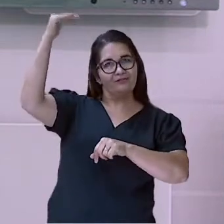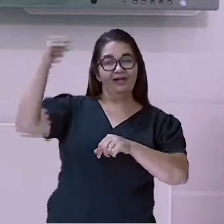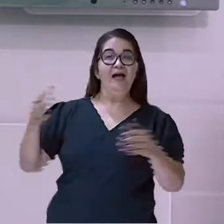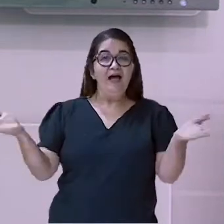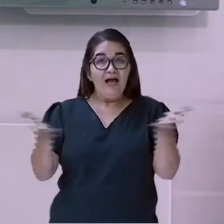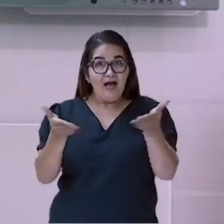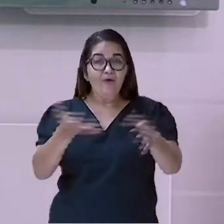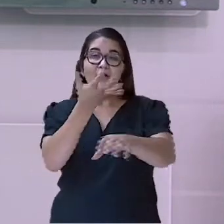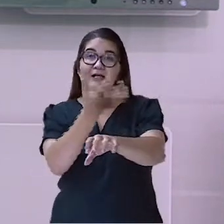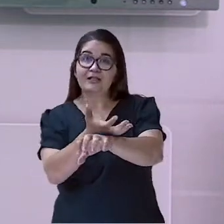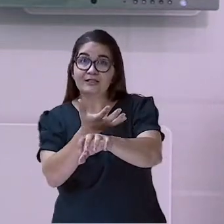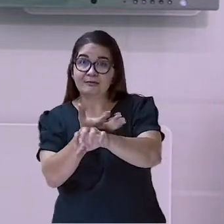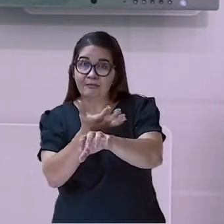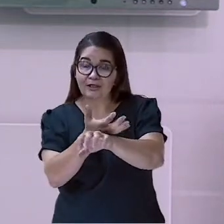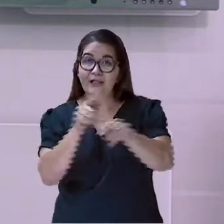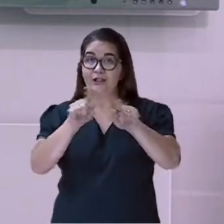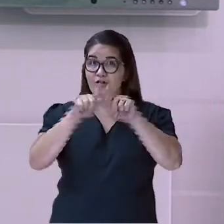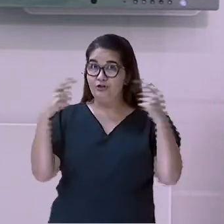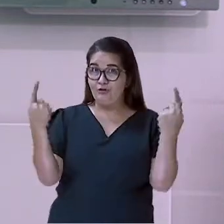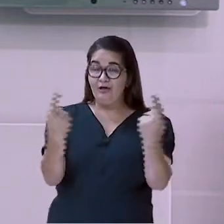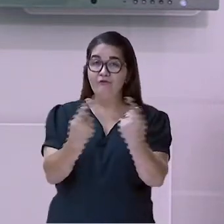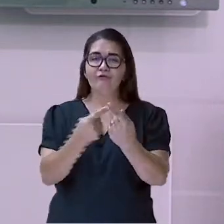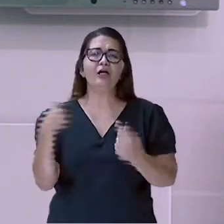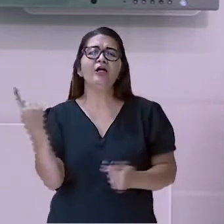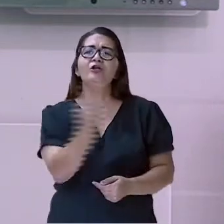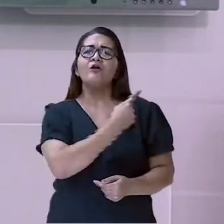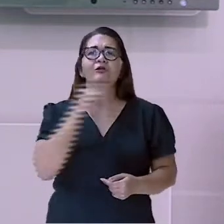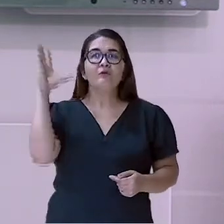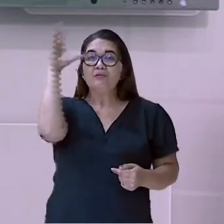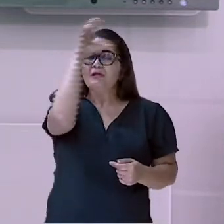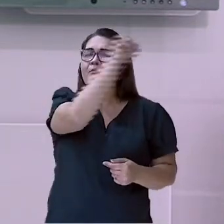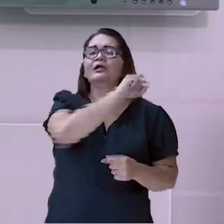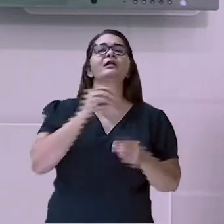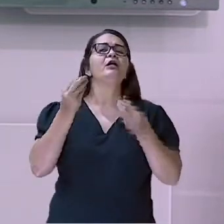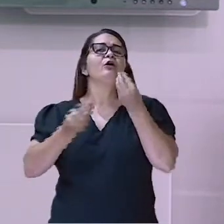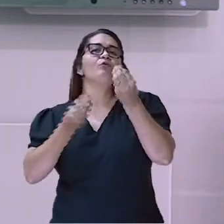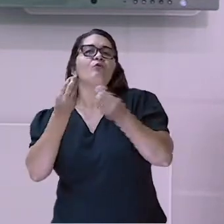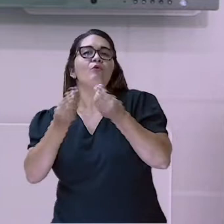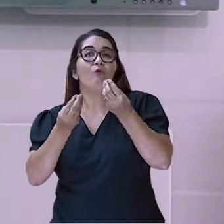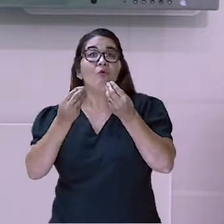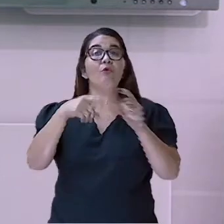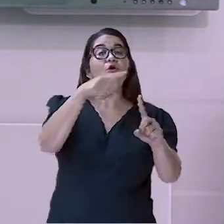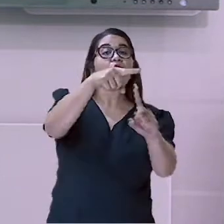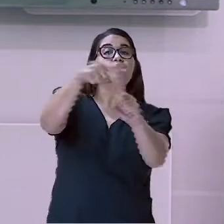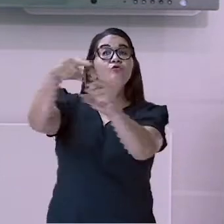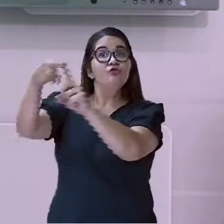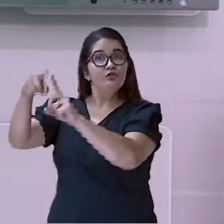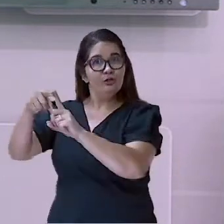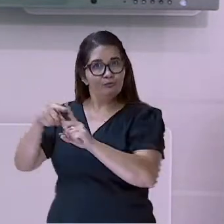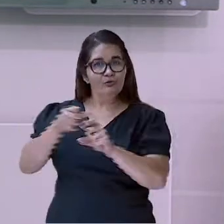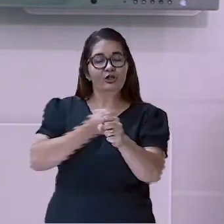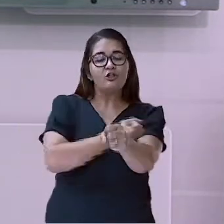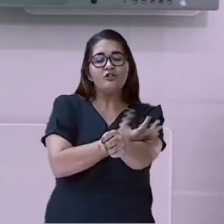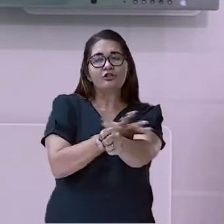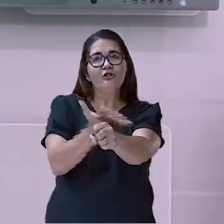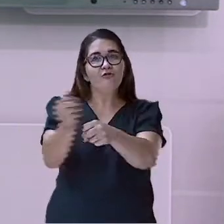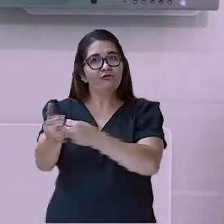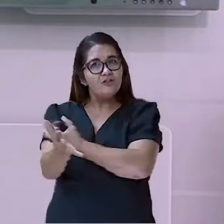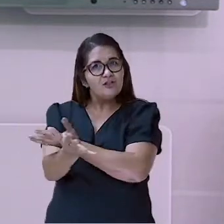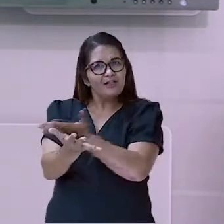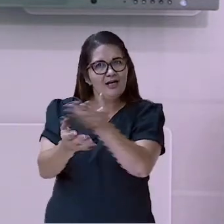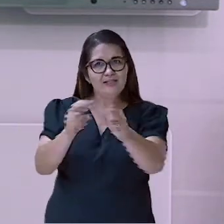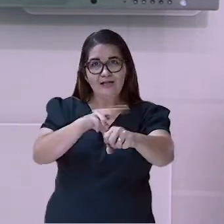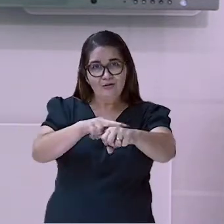que serão exibidas agora, daqui para frente, a gente vai fazer um grupo de aulas falando sobre tipos de vegetação. Por